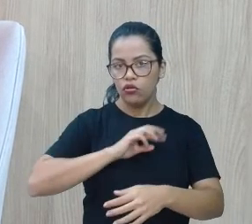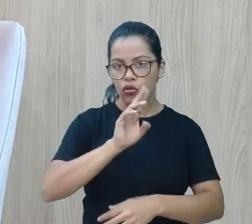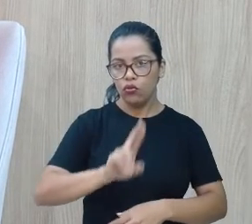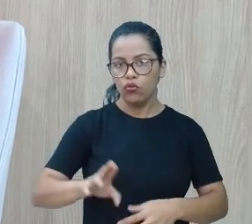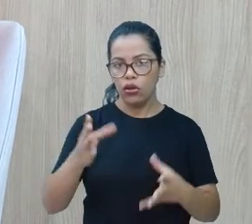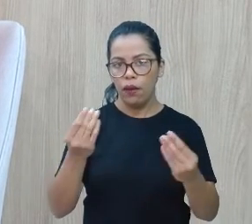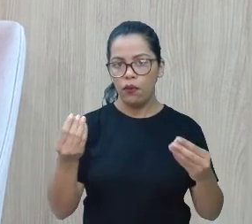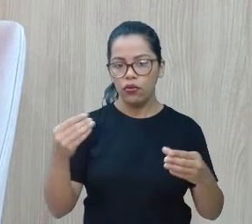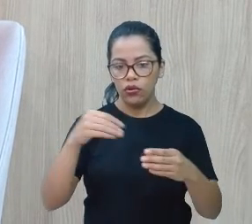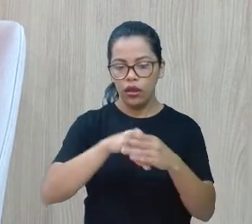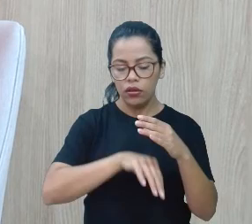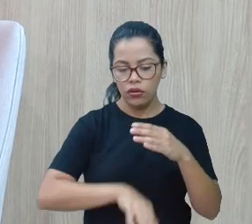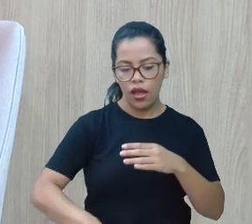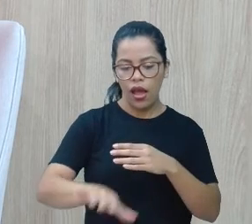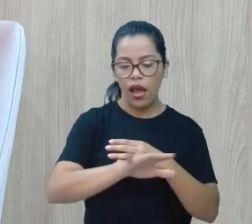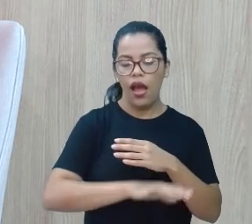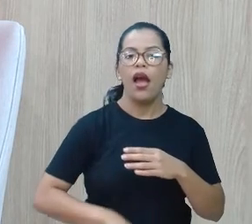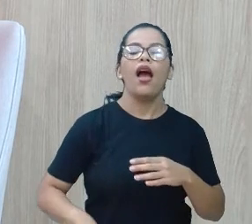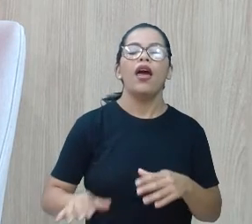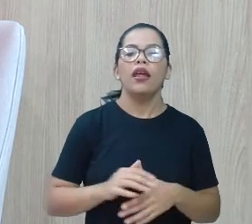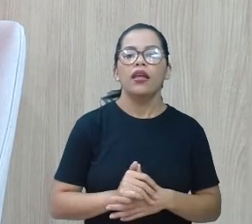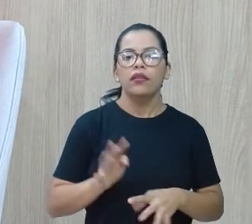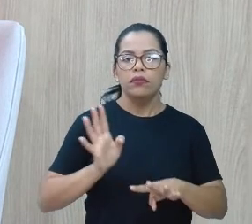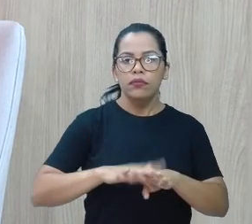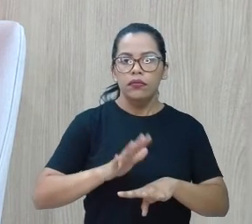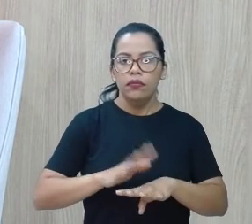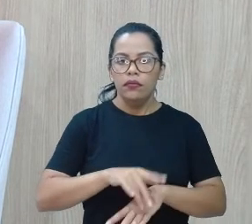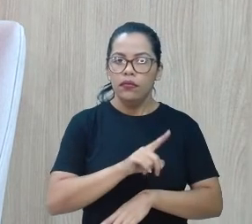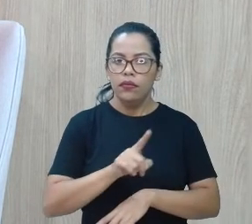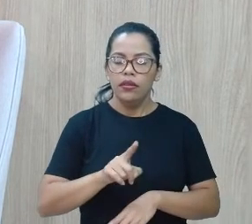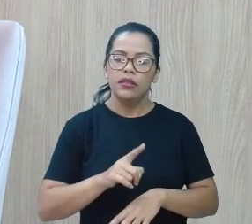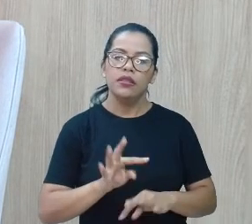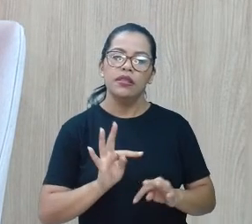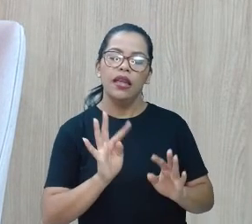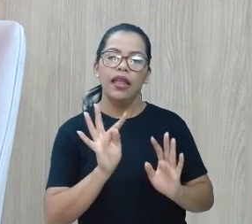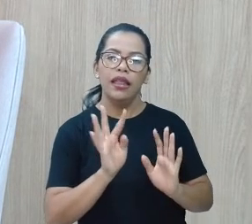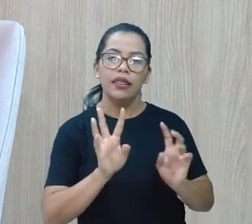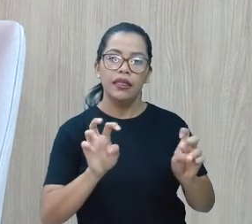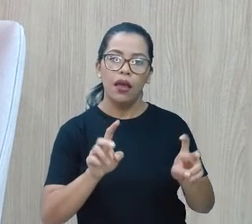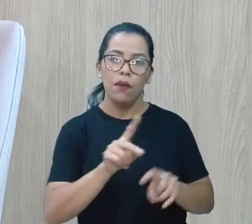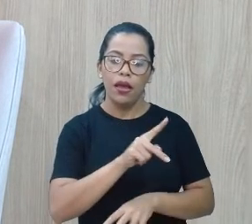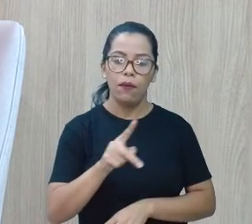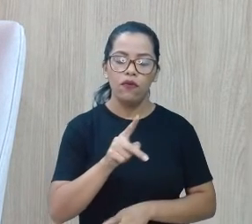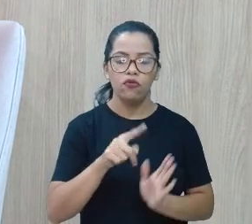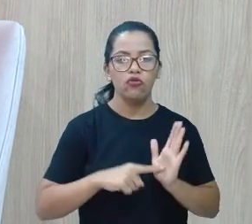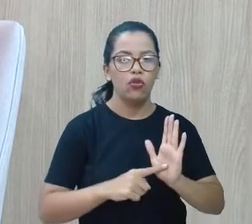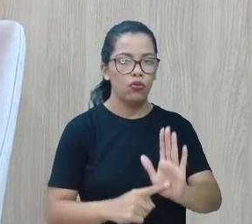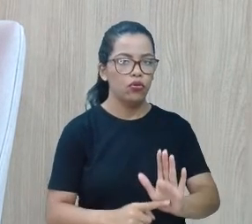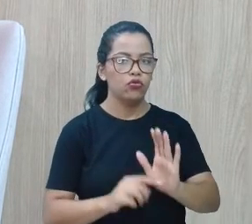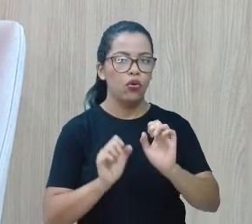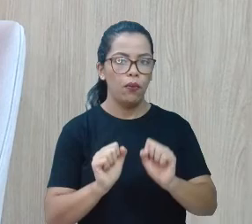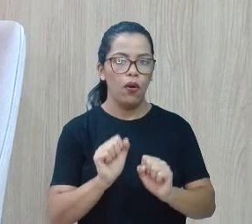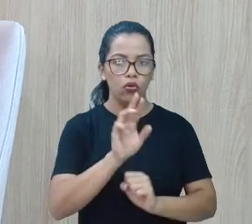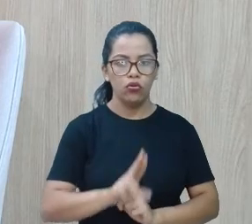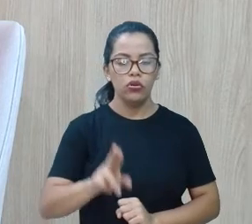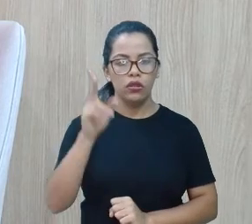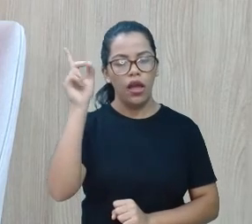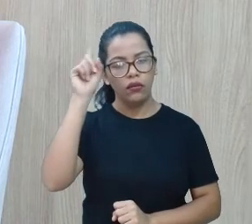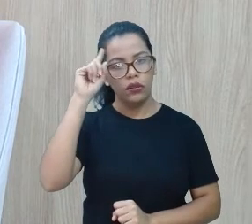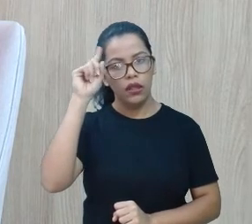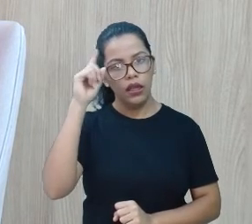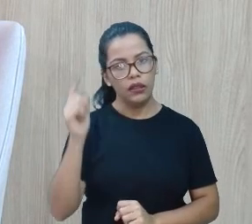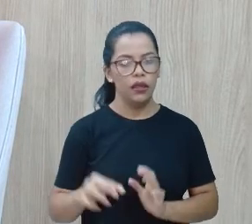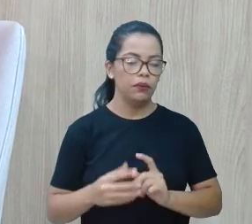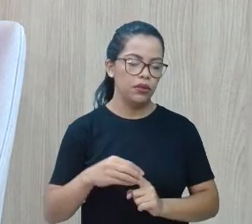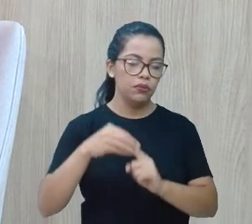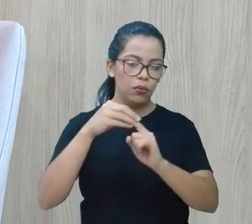Então, perceba que esse tema que a professora Briane trouxe, ele, além de se aplicar a diversas coisas do dia a dia, principalmente a tecnologia,